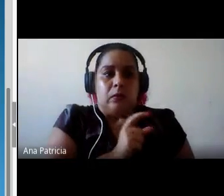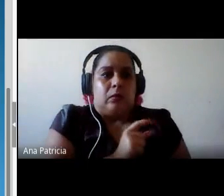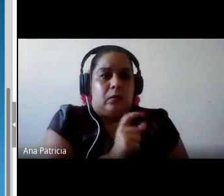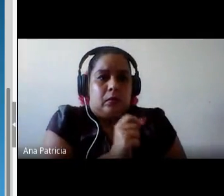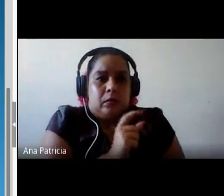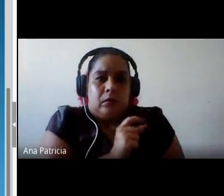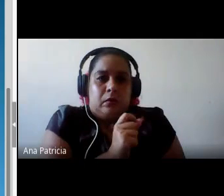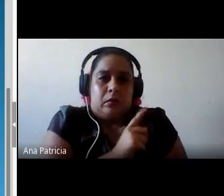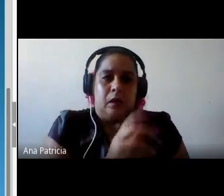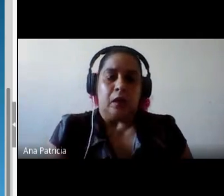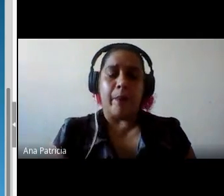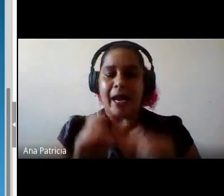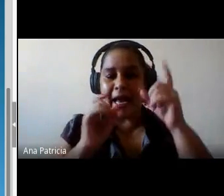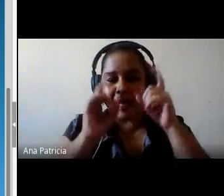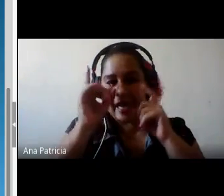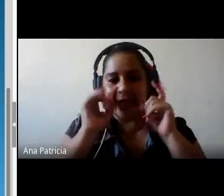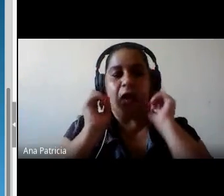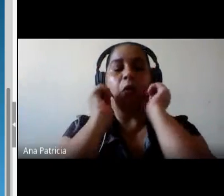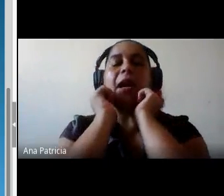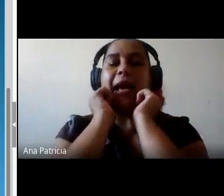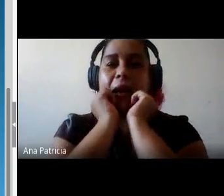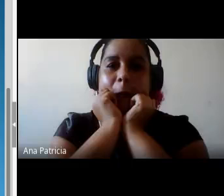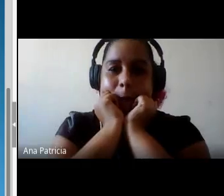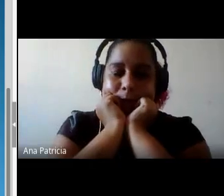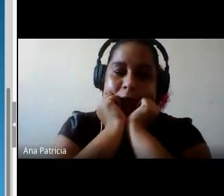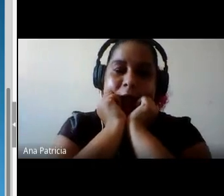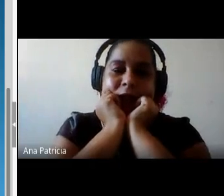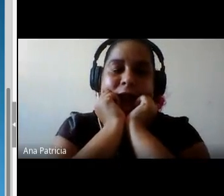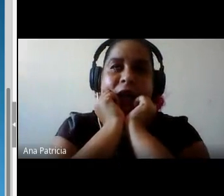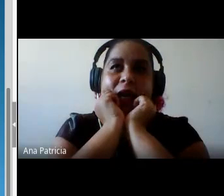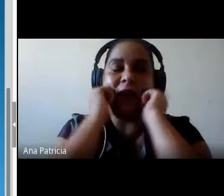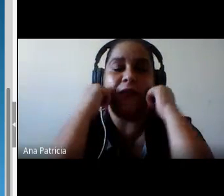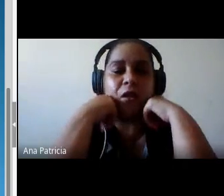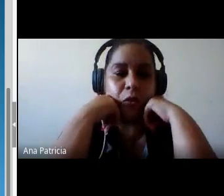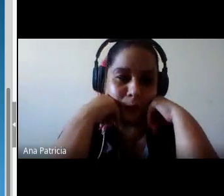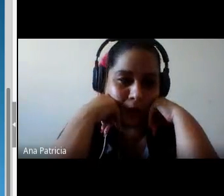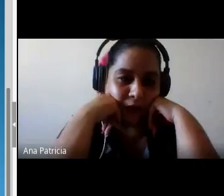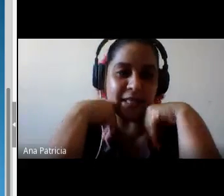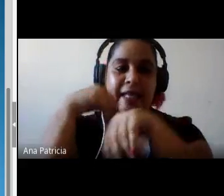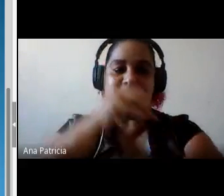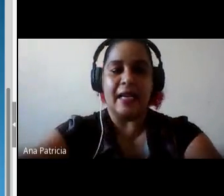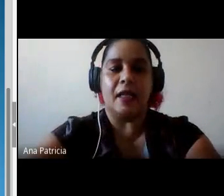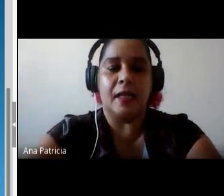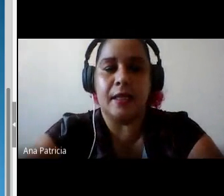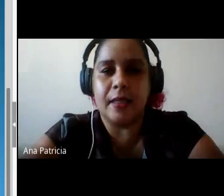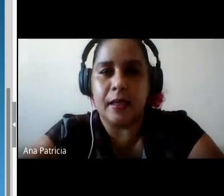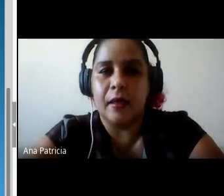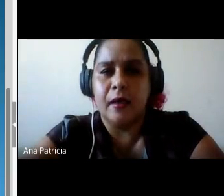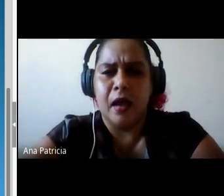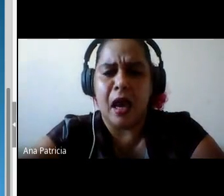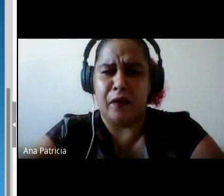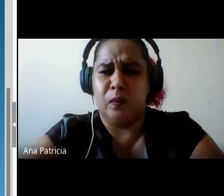Medo. Então, para cada carinha, o legal é vocês ficarem na frente do espelho fazendo as caretinhas